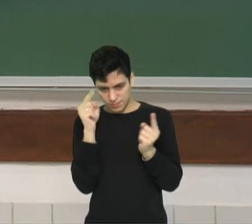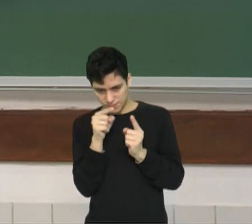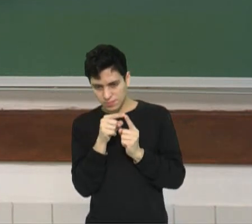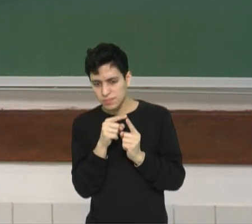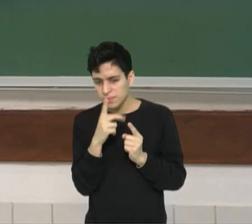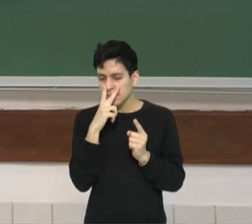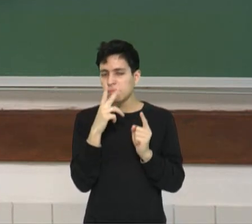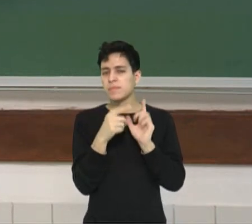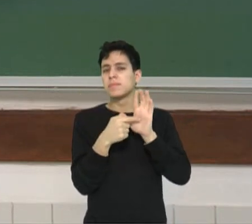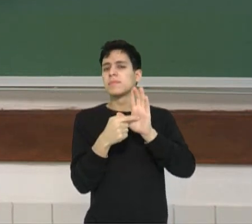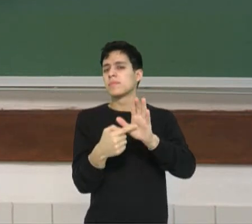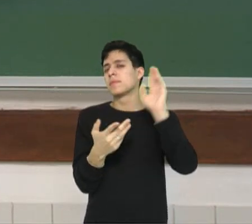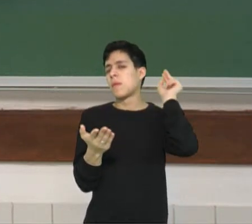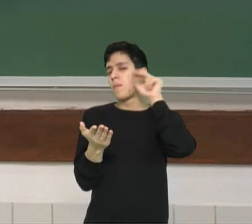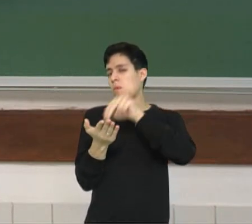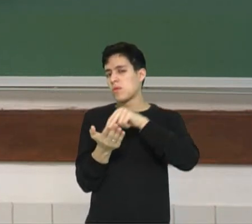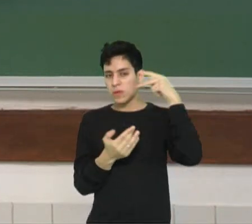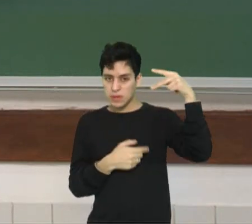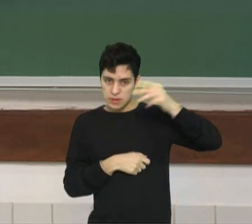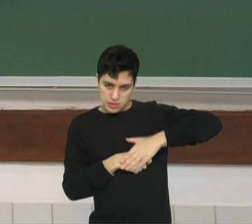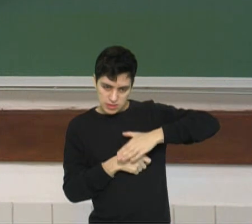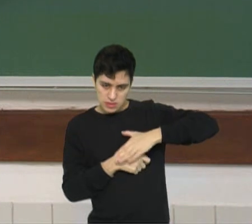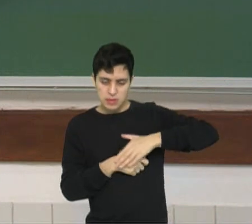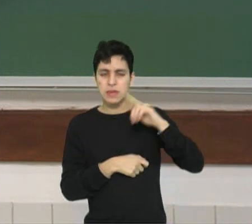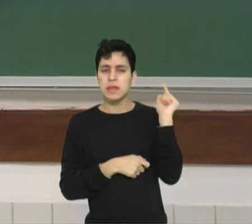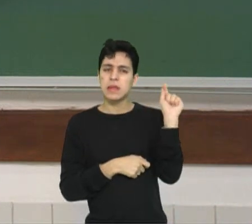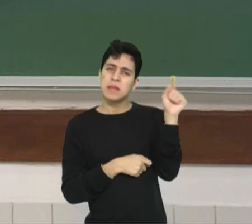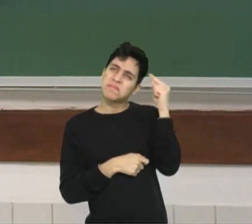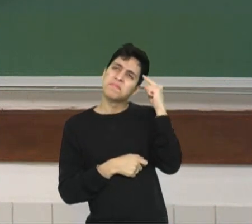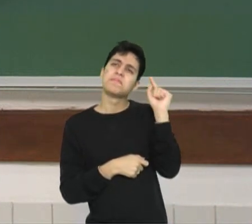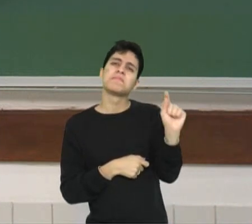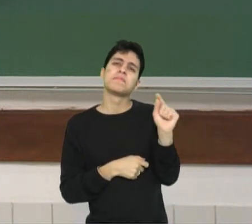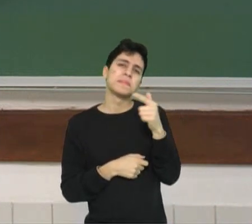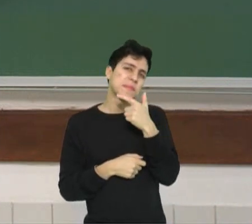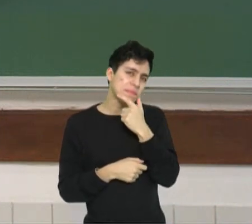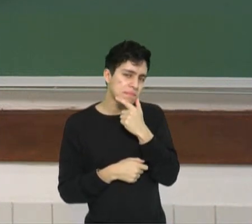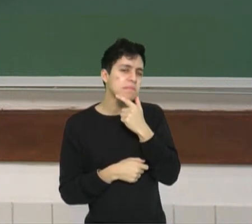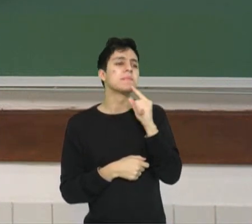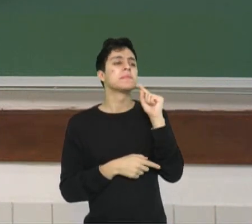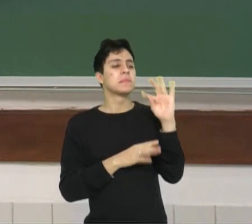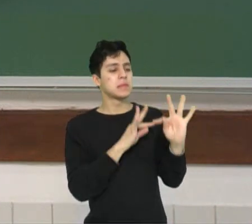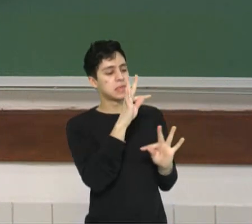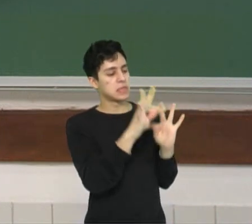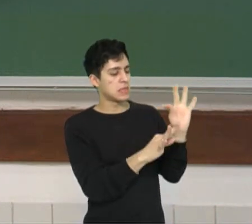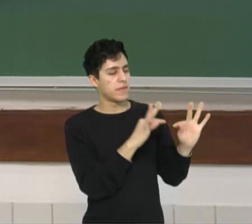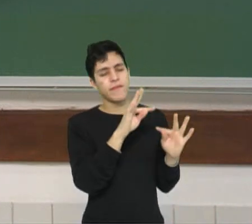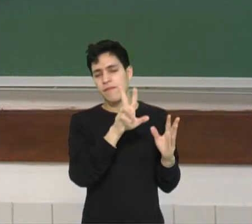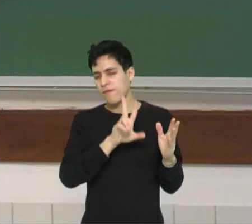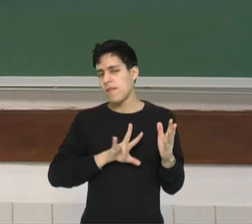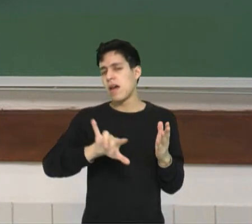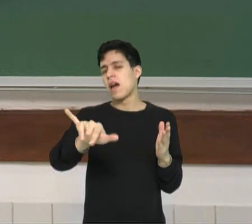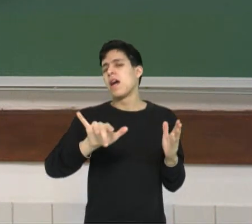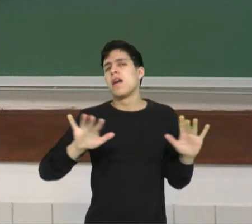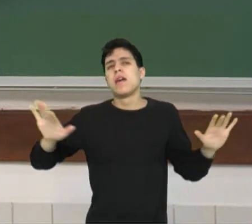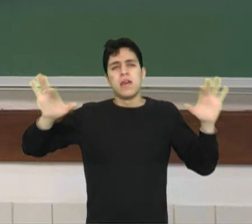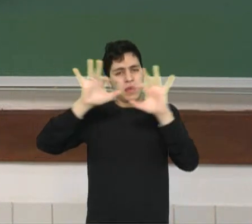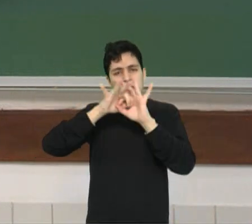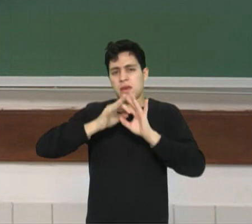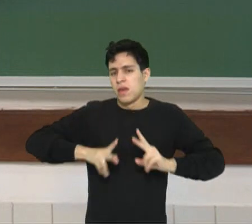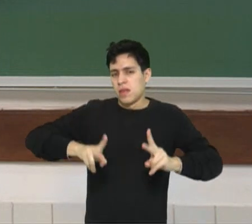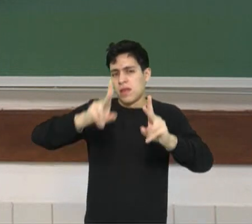não é possível atrasar o seu desenvolvimento. Apesar de ninguém estar livre de viver uma situação